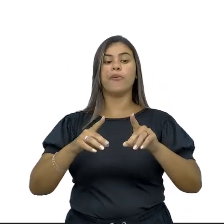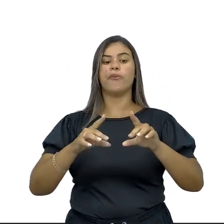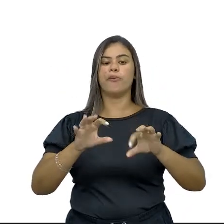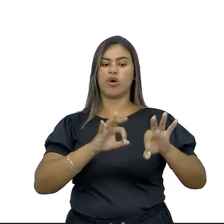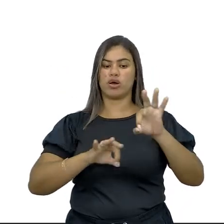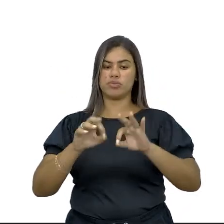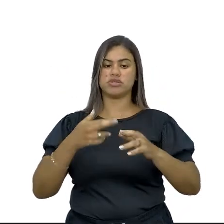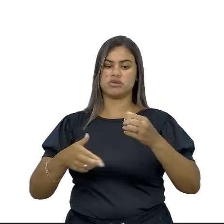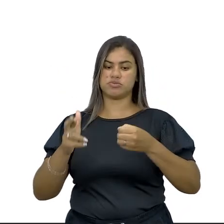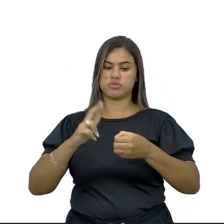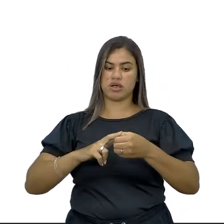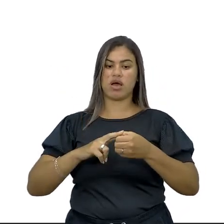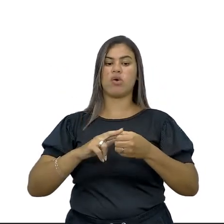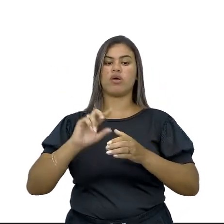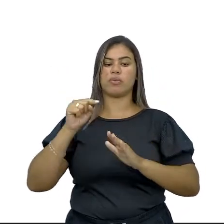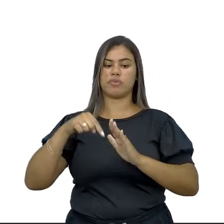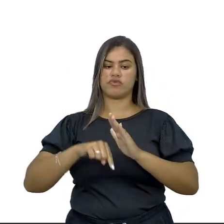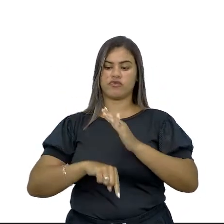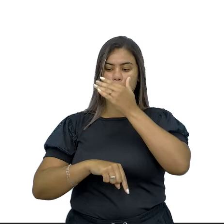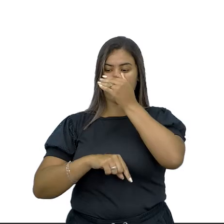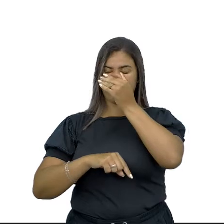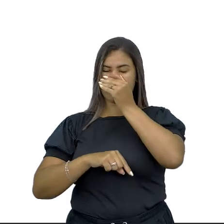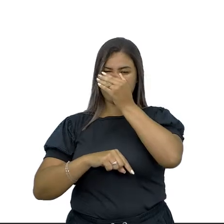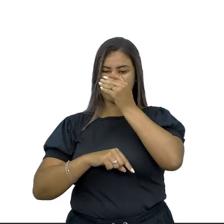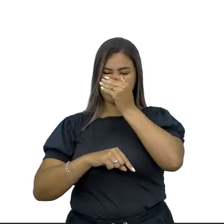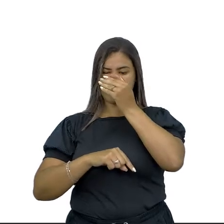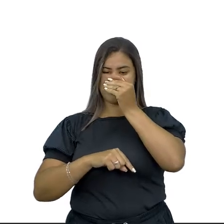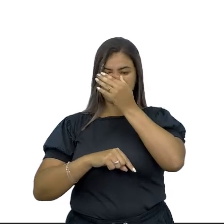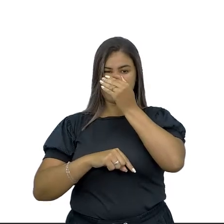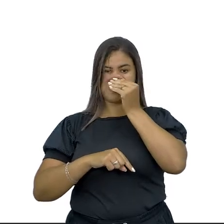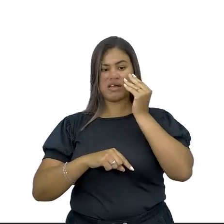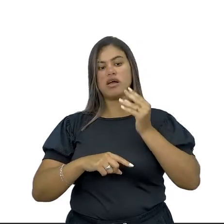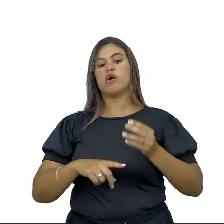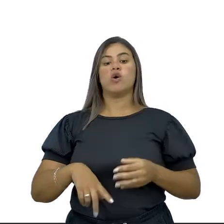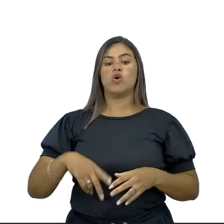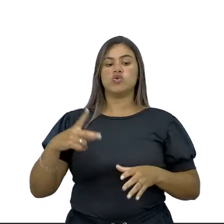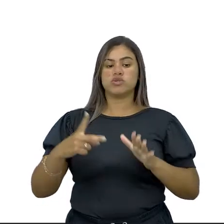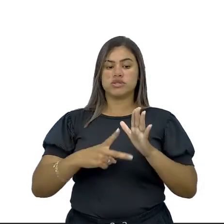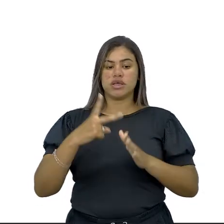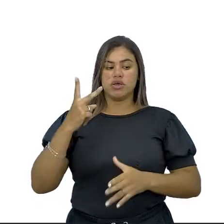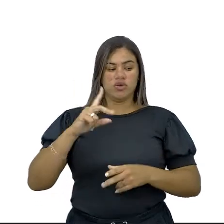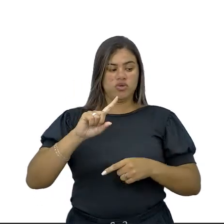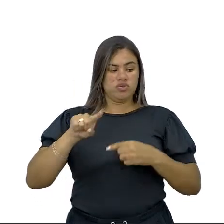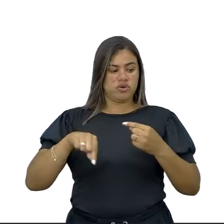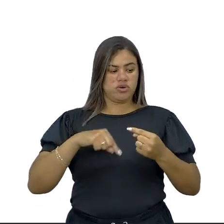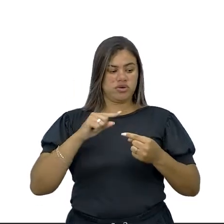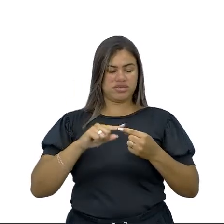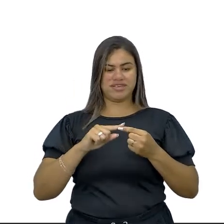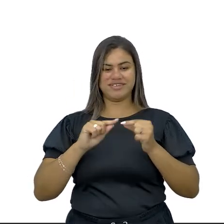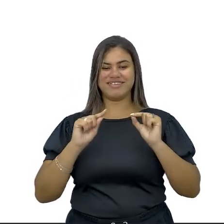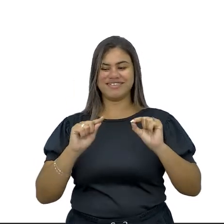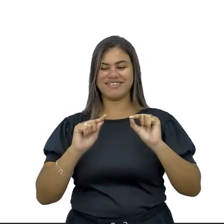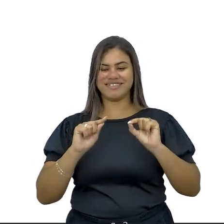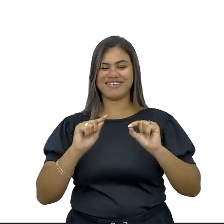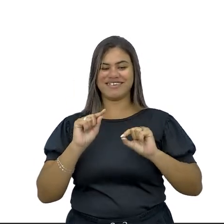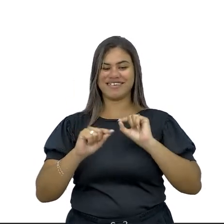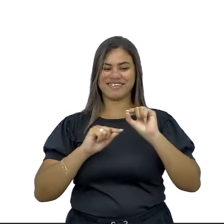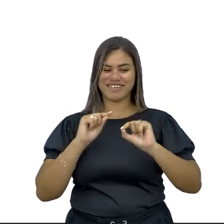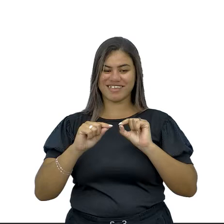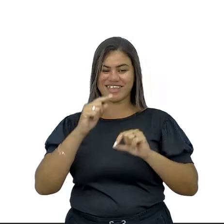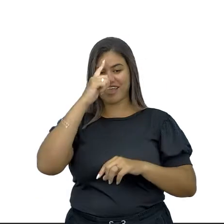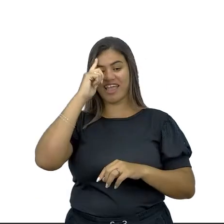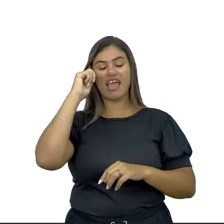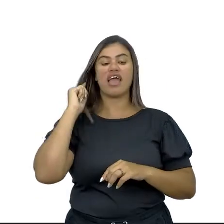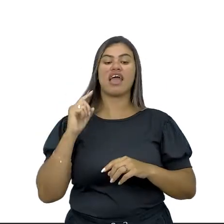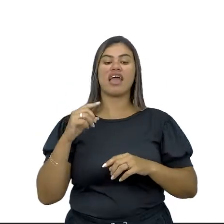Aprofundamento neste primeiro bimestre. Um segundo objetivo previsto para hoje visa exemplificar, a partir